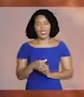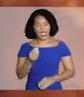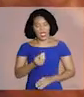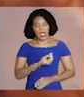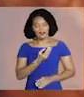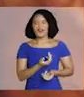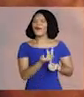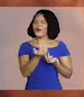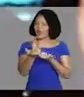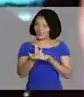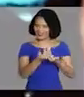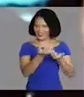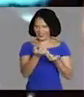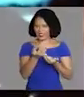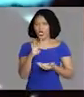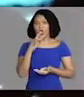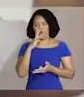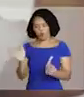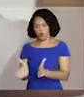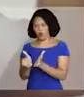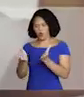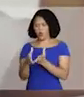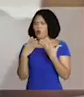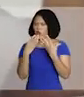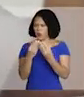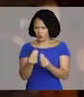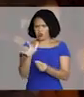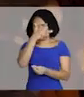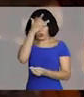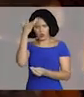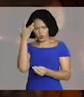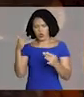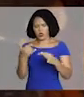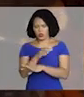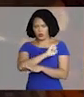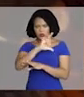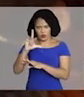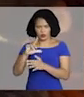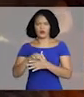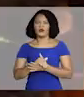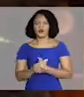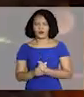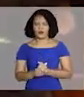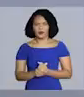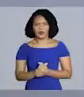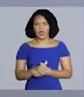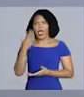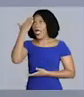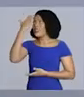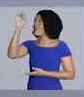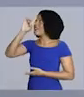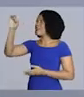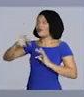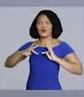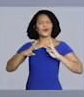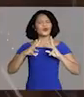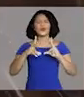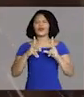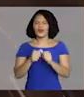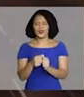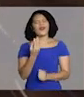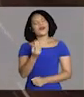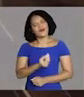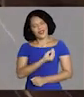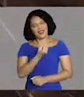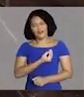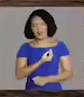A minha vida é igual à sua. Eu vim de baixo, como a maioria das pessoas da nossa cidade. Agradeço a Deus por tudo,